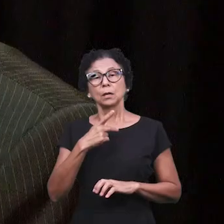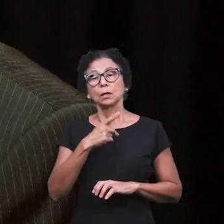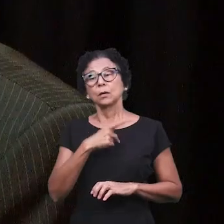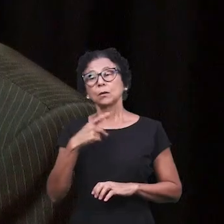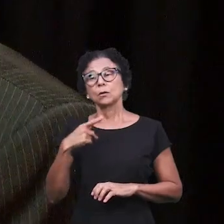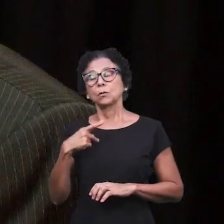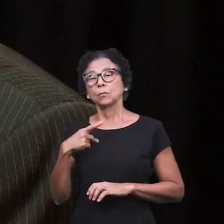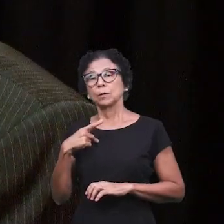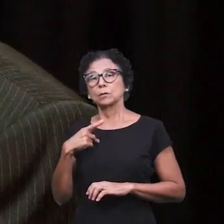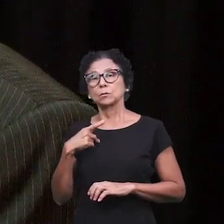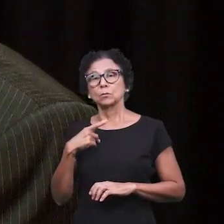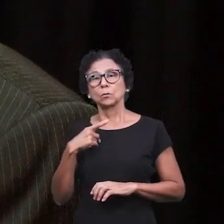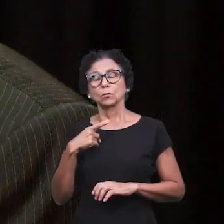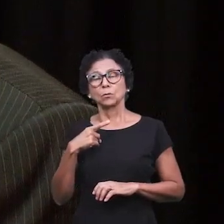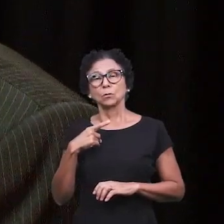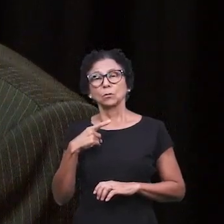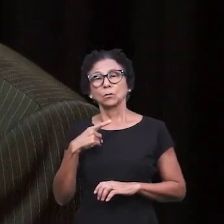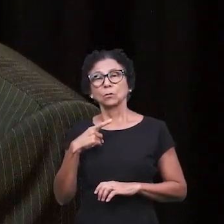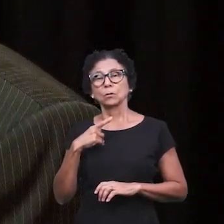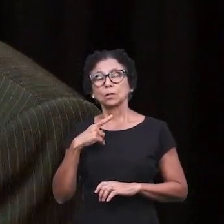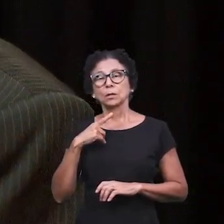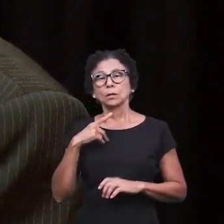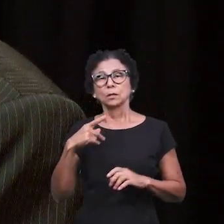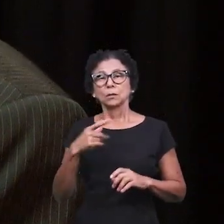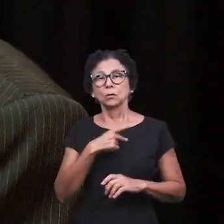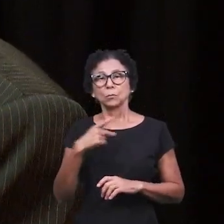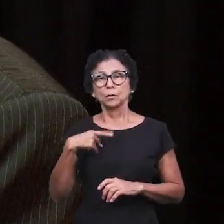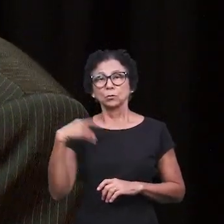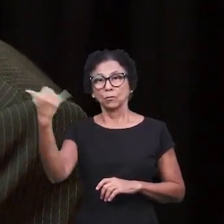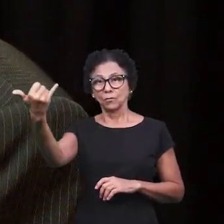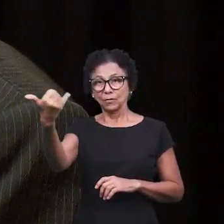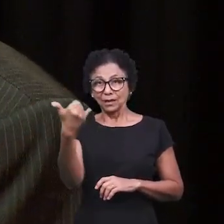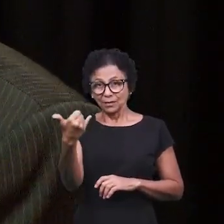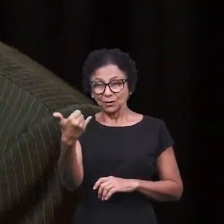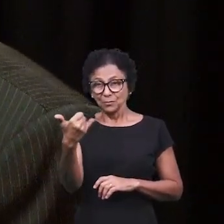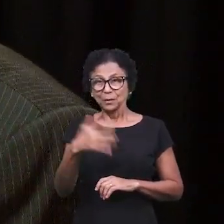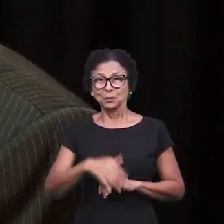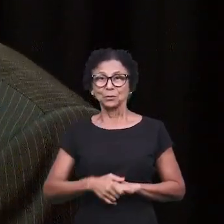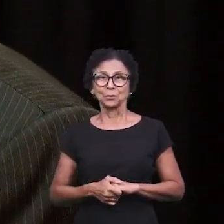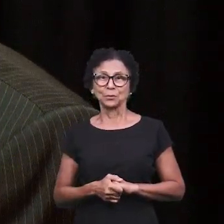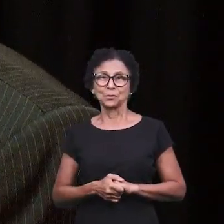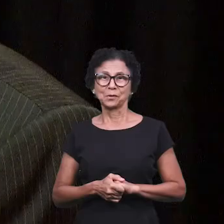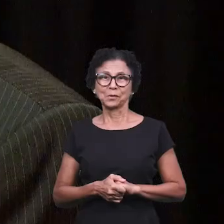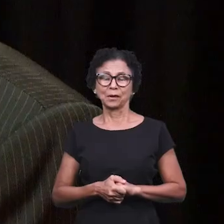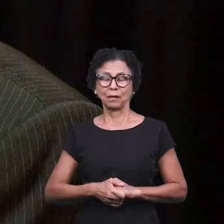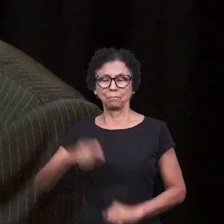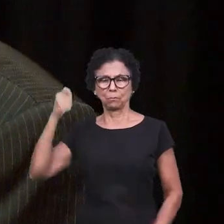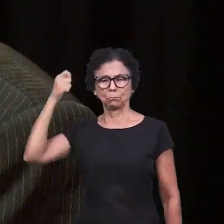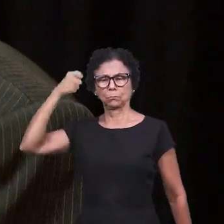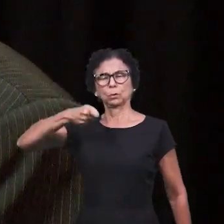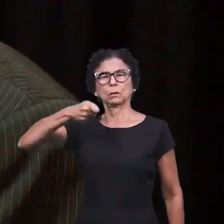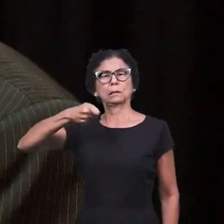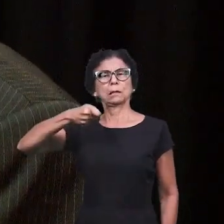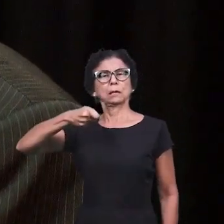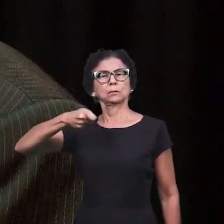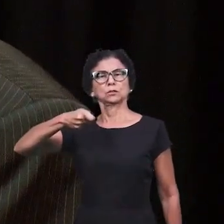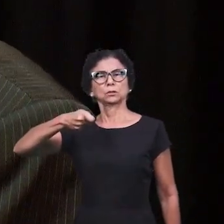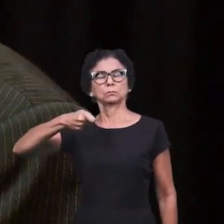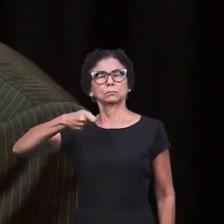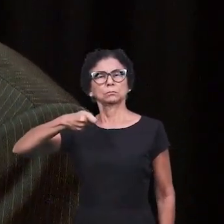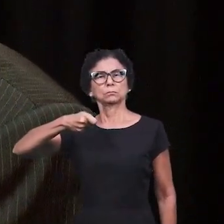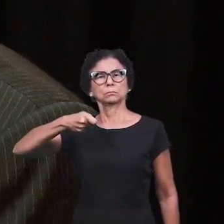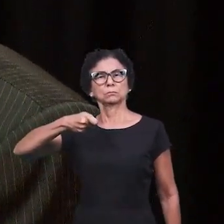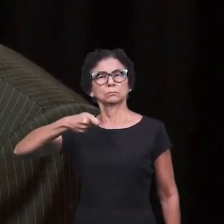falava se dirigindo a mim, na evangelização, no sonho. E falava com autoridade e